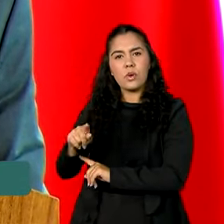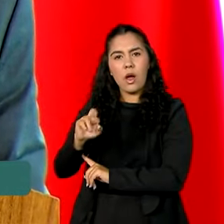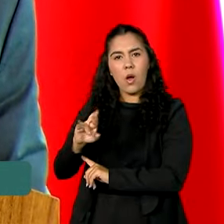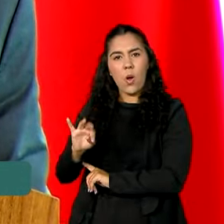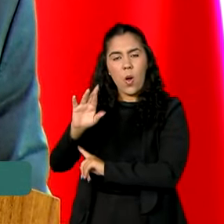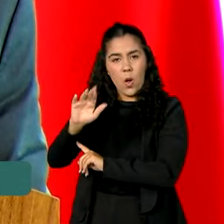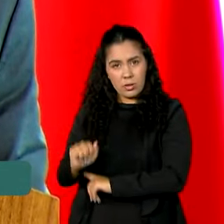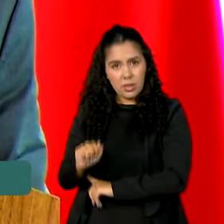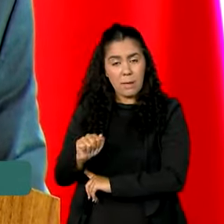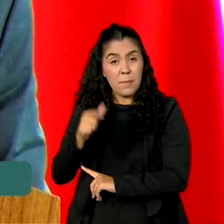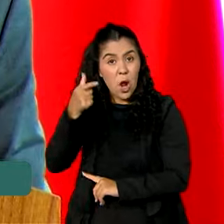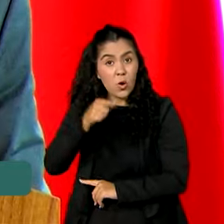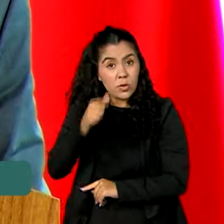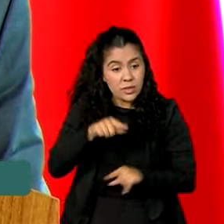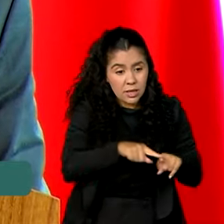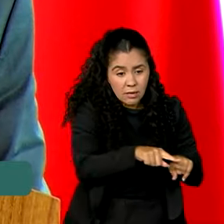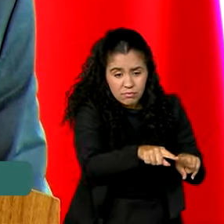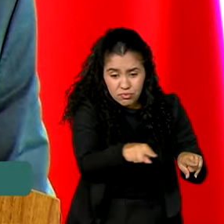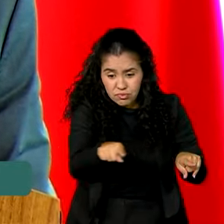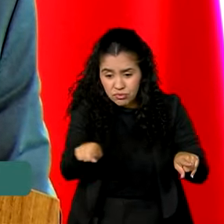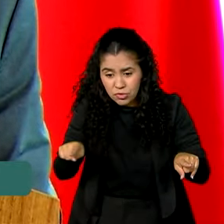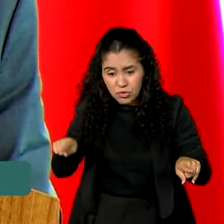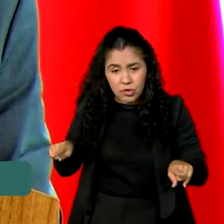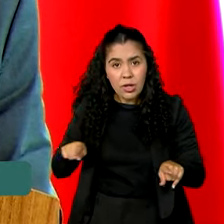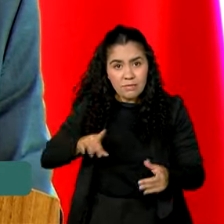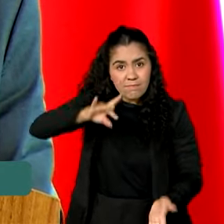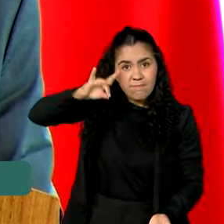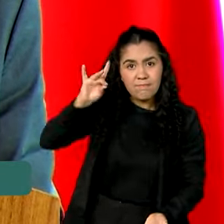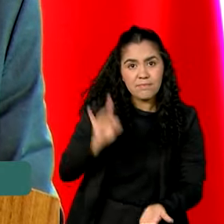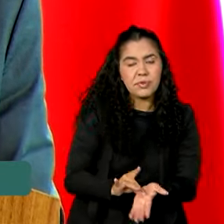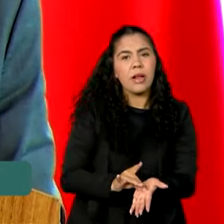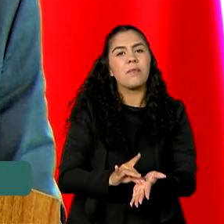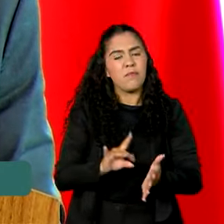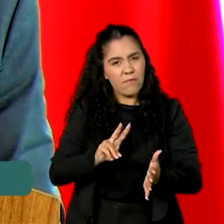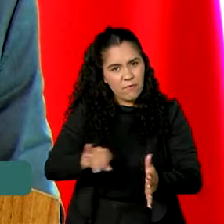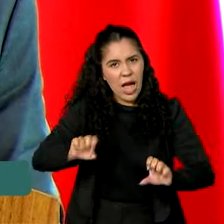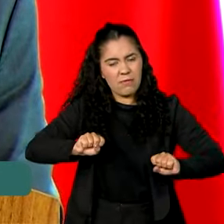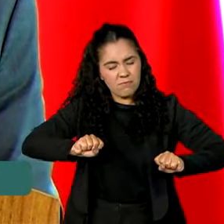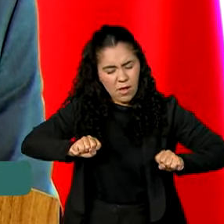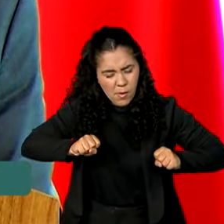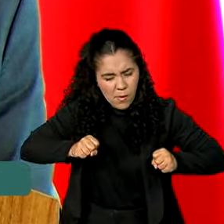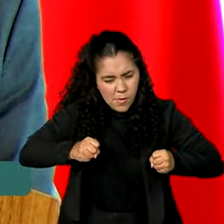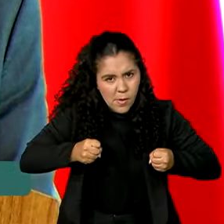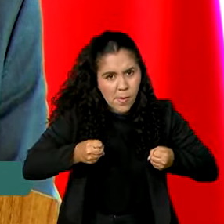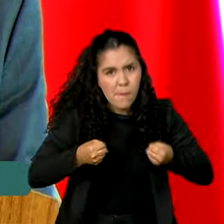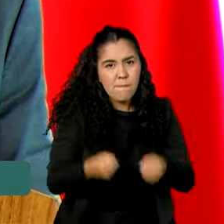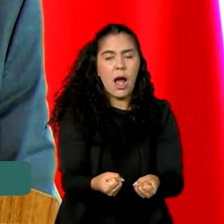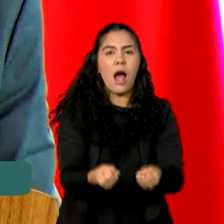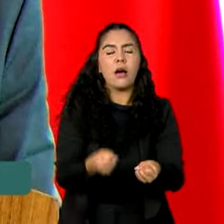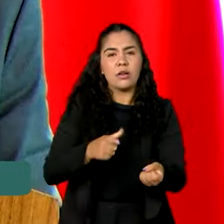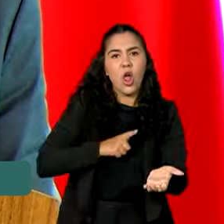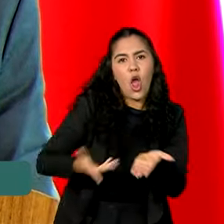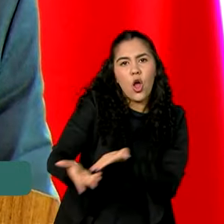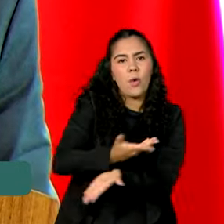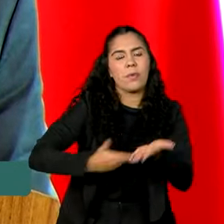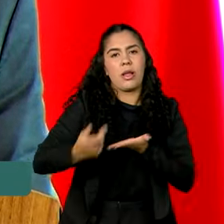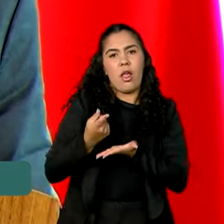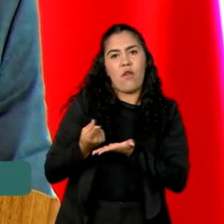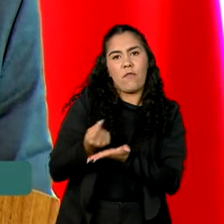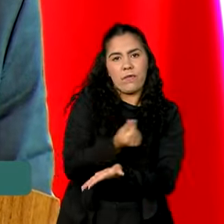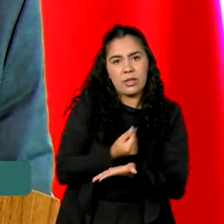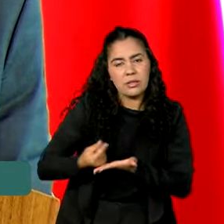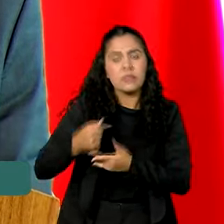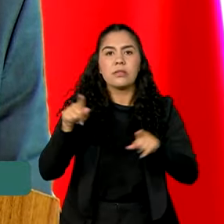dar concretude às sinergias, uma força-tarefa sobre cooperação financeira e outra sobre